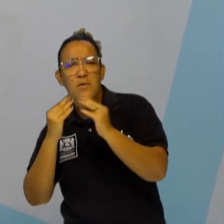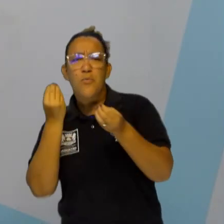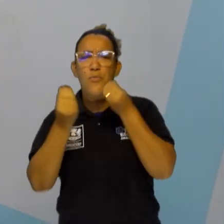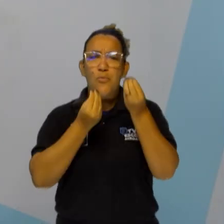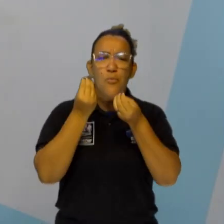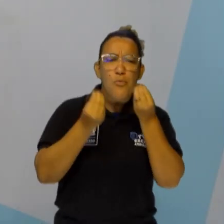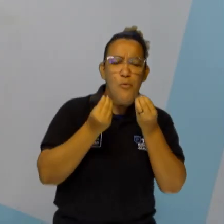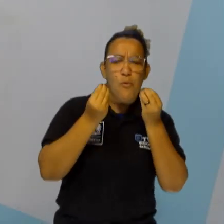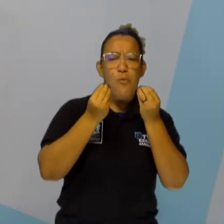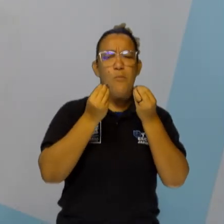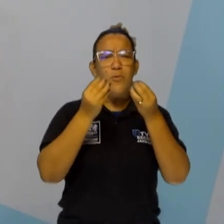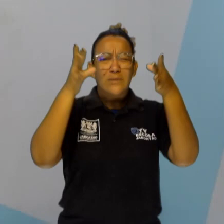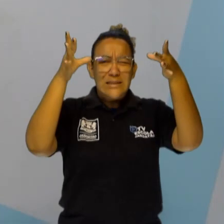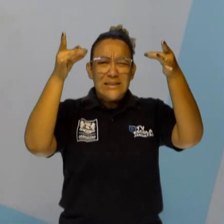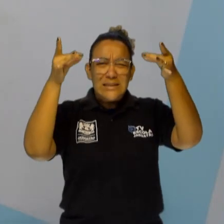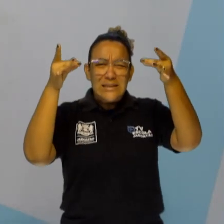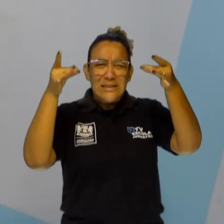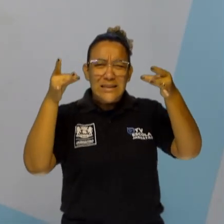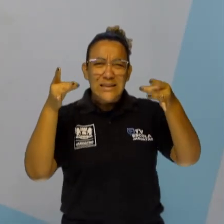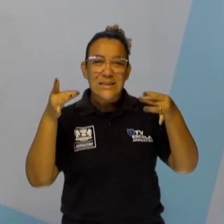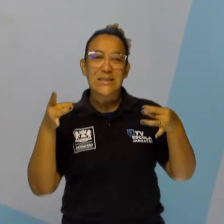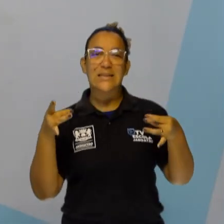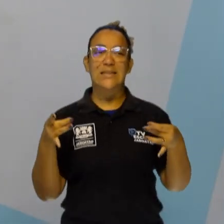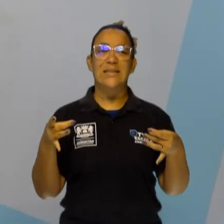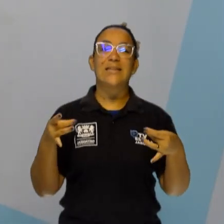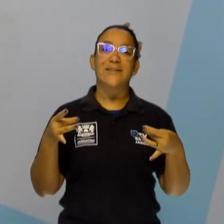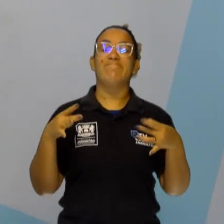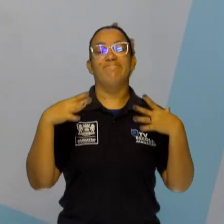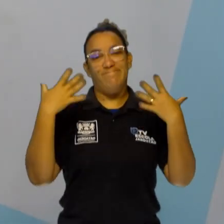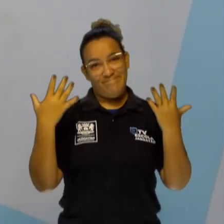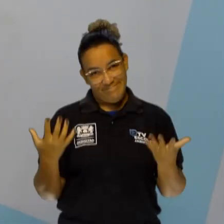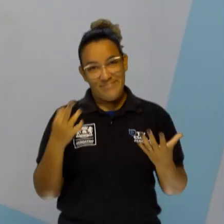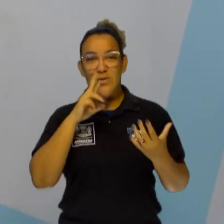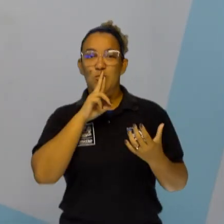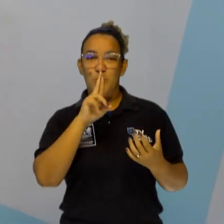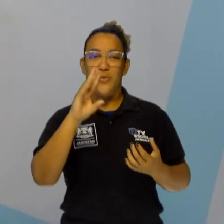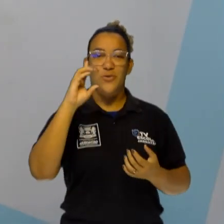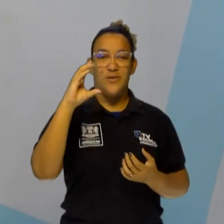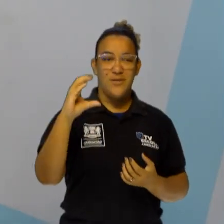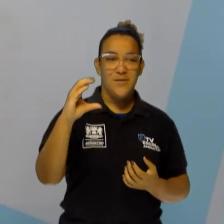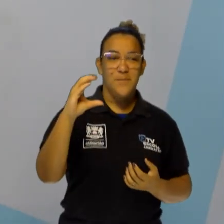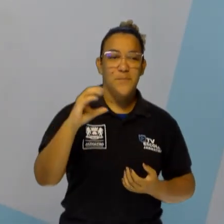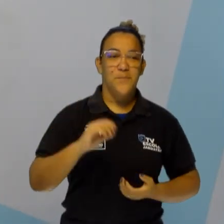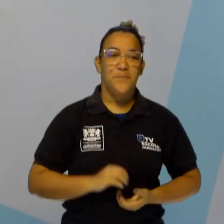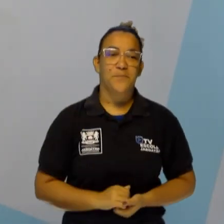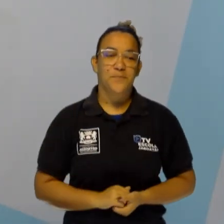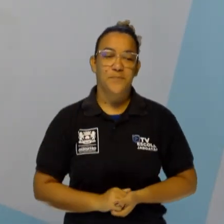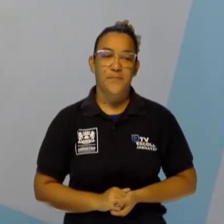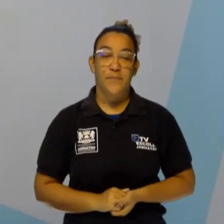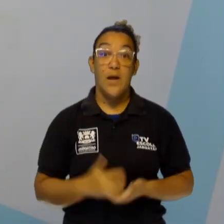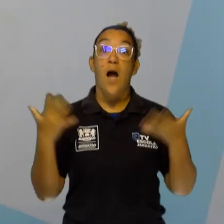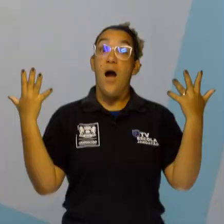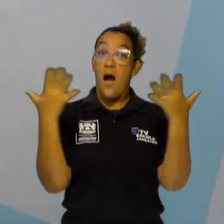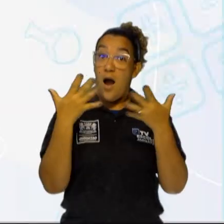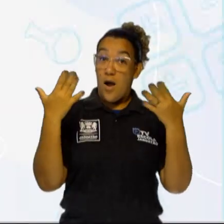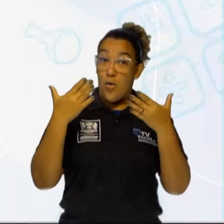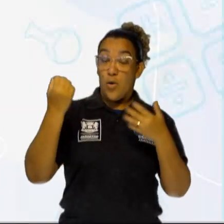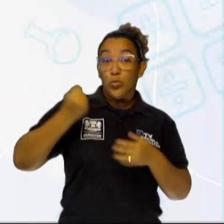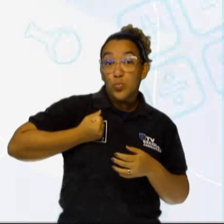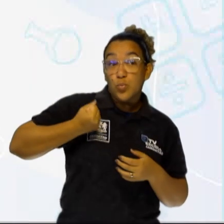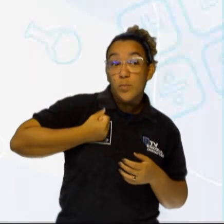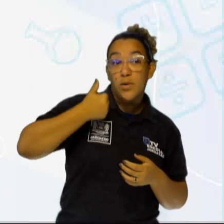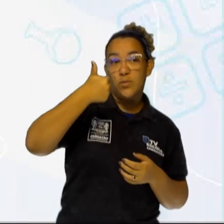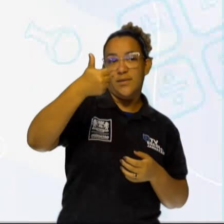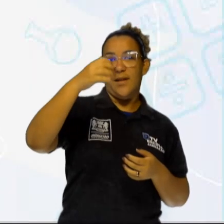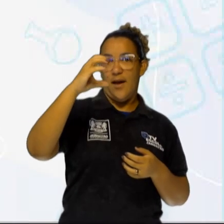funcionam lá, que é assim, é daquele jeito. Então, uma sequência descritiva, ok? Seguindo agora para a questão 10. Vamos lá,